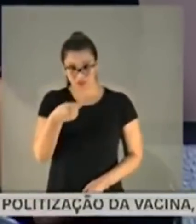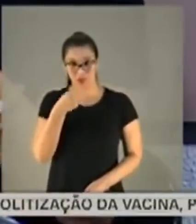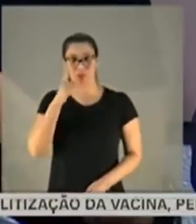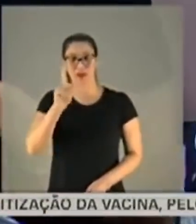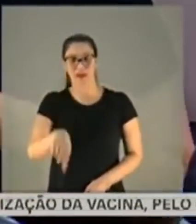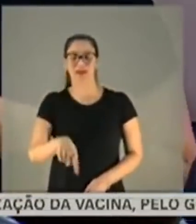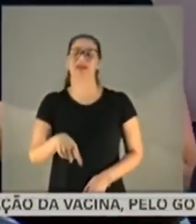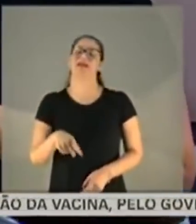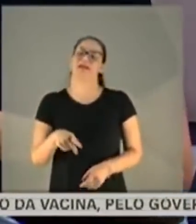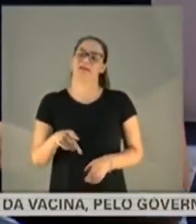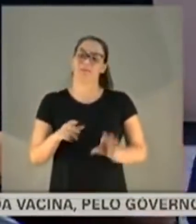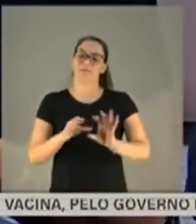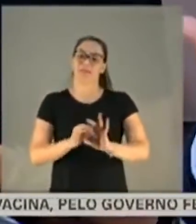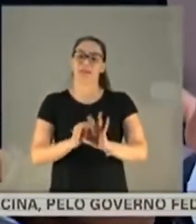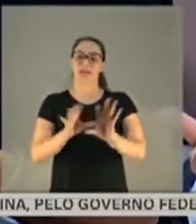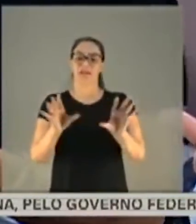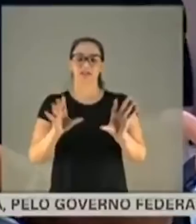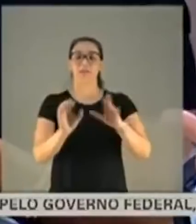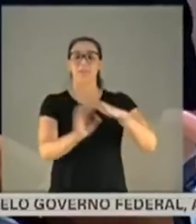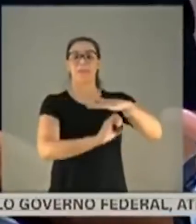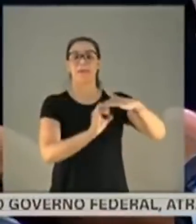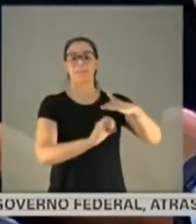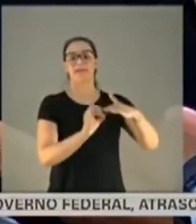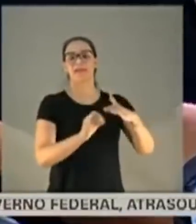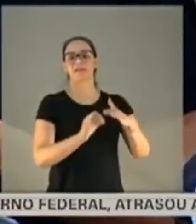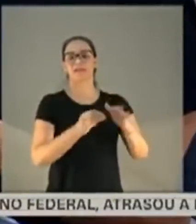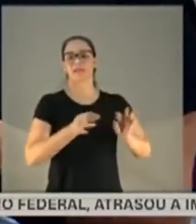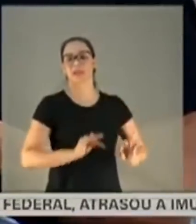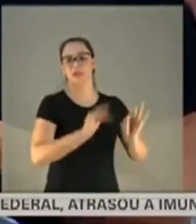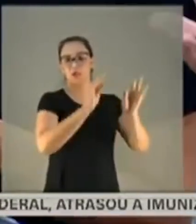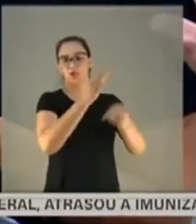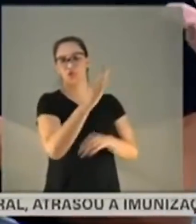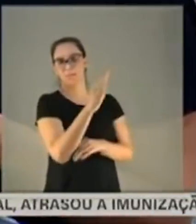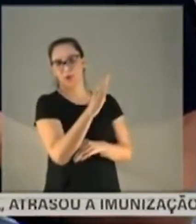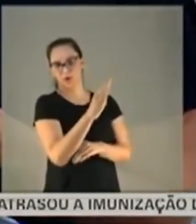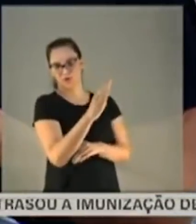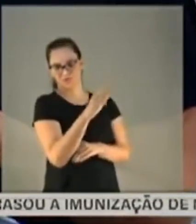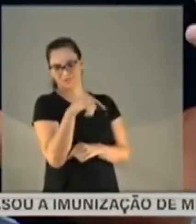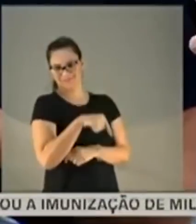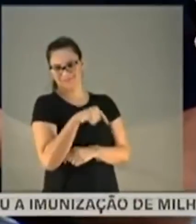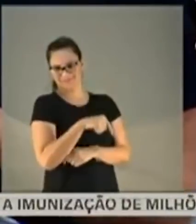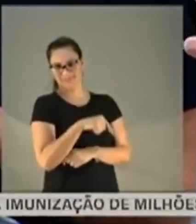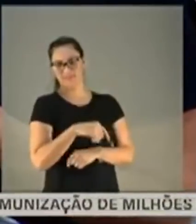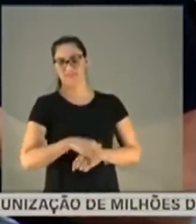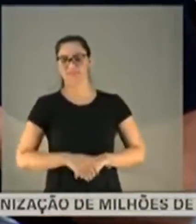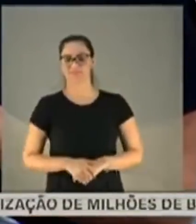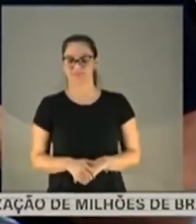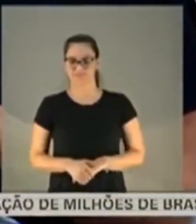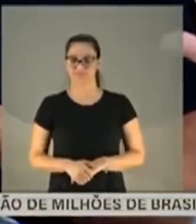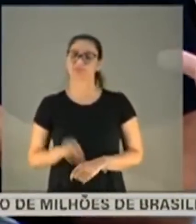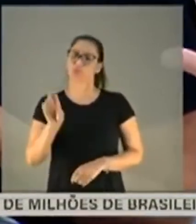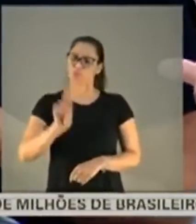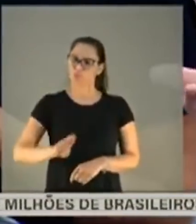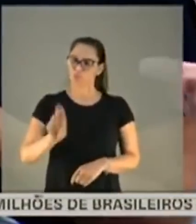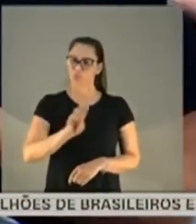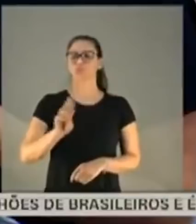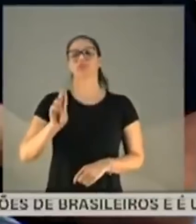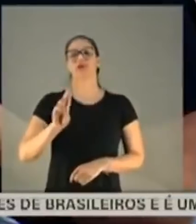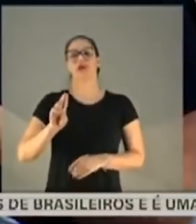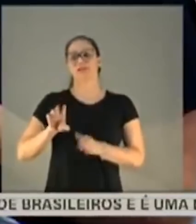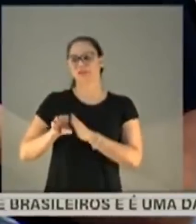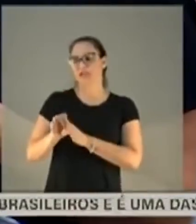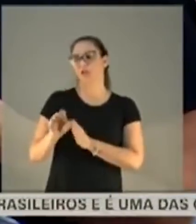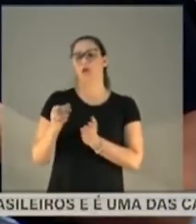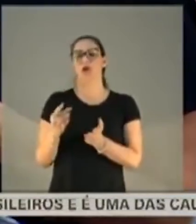são células horas disponíveis para empresa de biotecnologia a todas as Bill farmacêuticas do mundo utilizam células